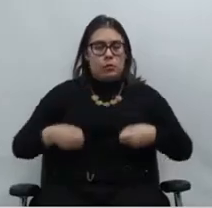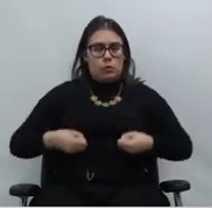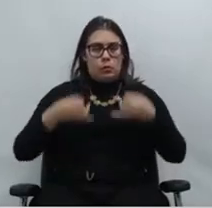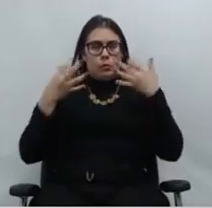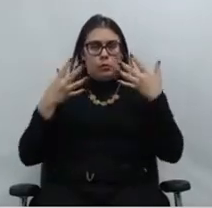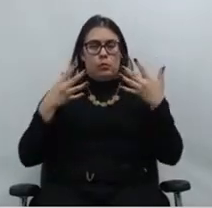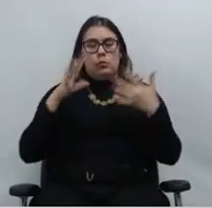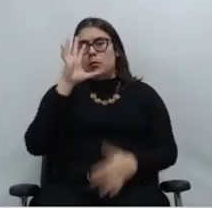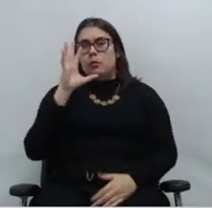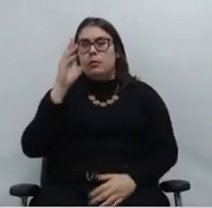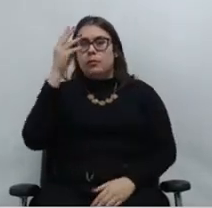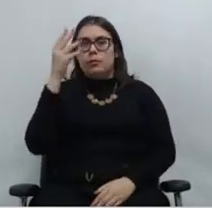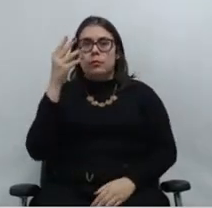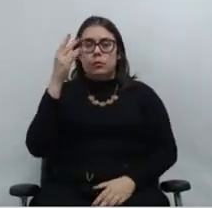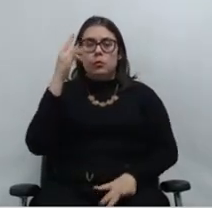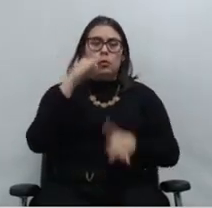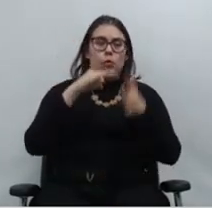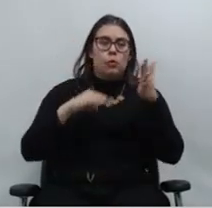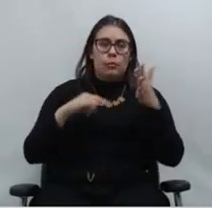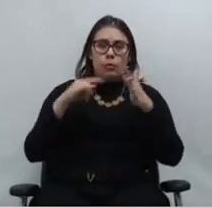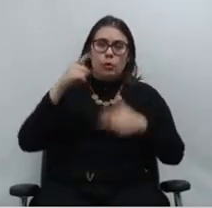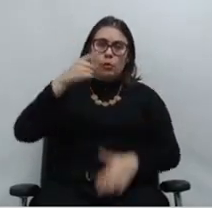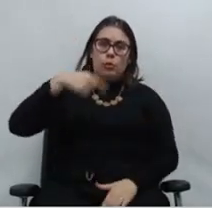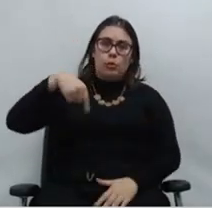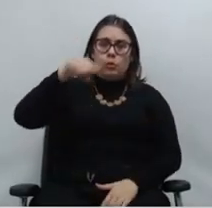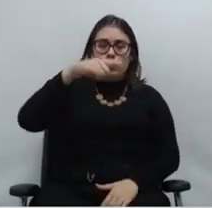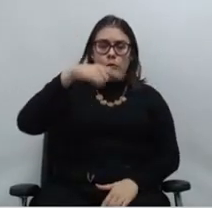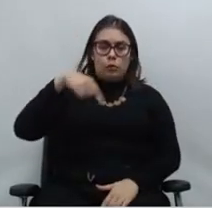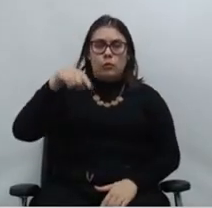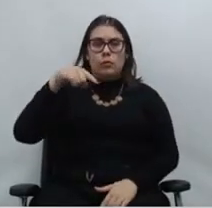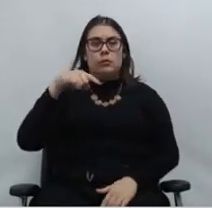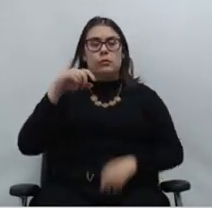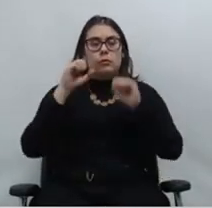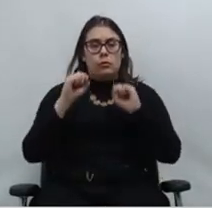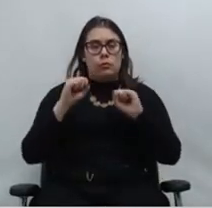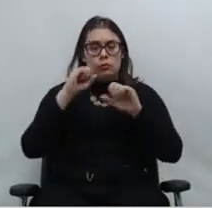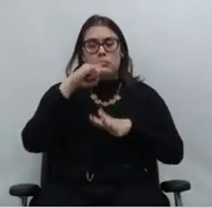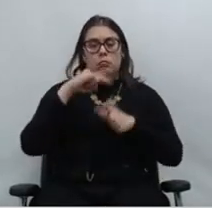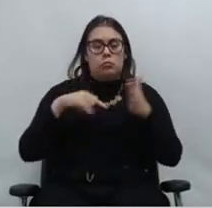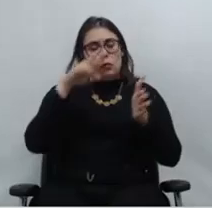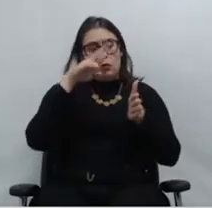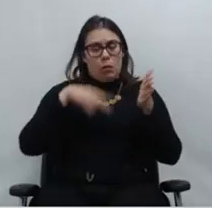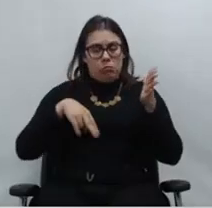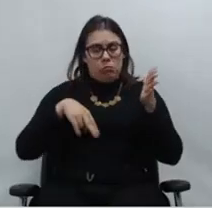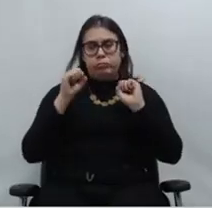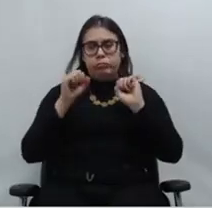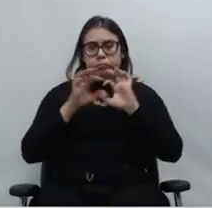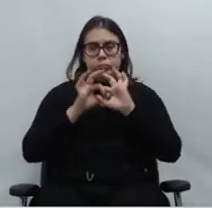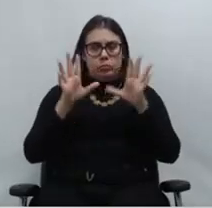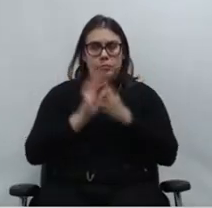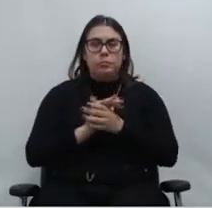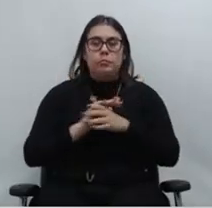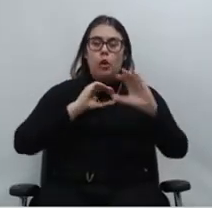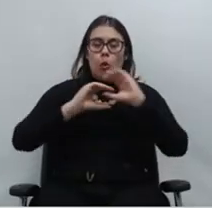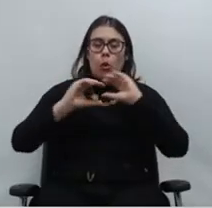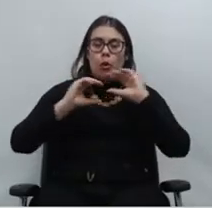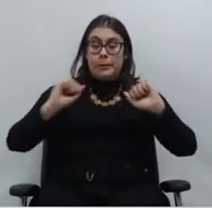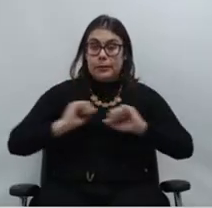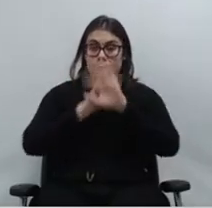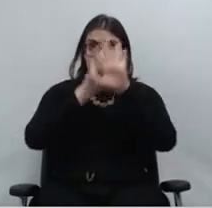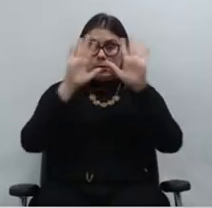Isso foi esclarecido no documento que todos os conselheiros e conselheiras terão acesso posteriormente. E no tocante às ações de comunicação e